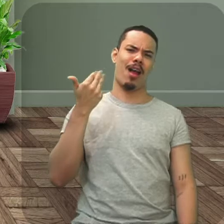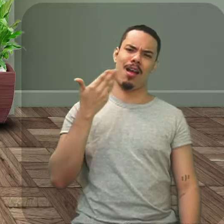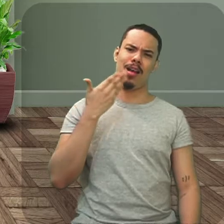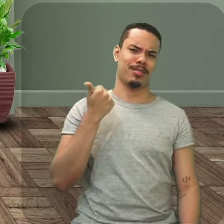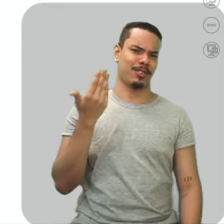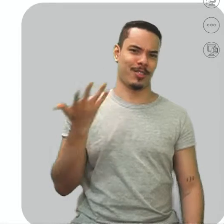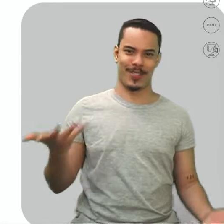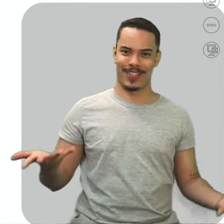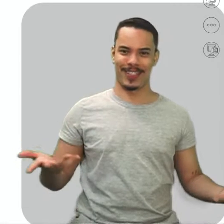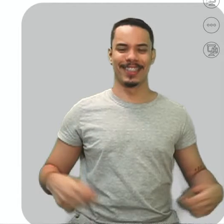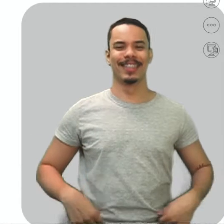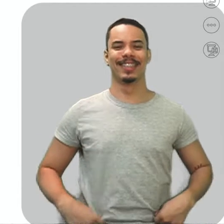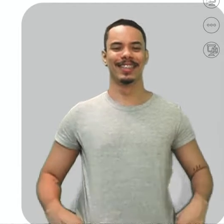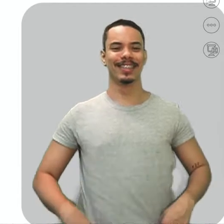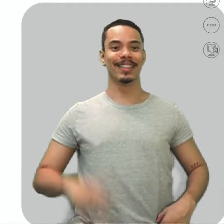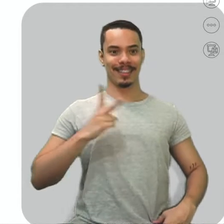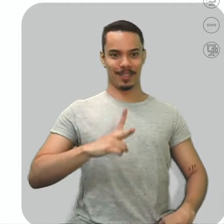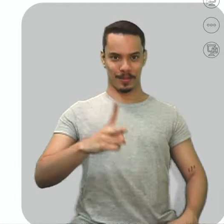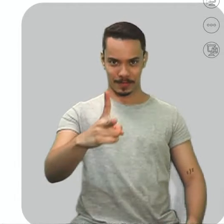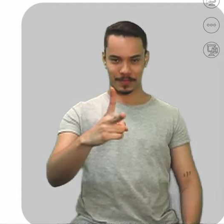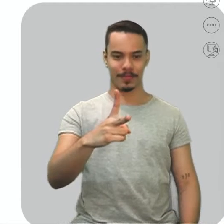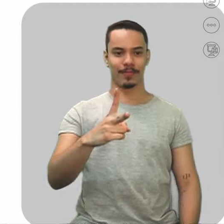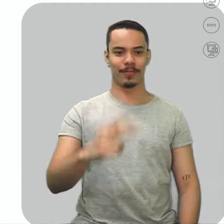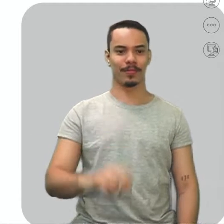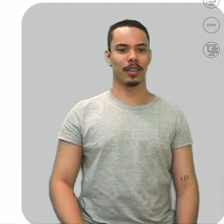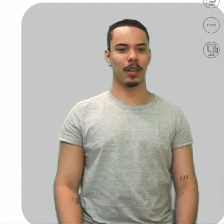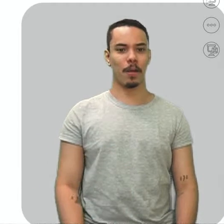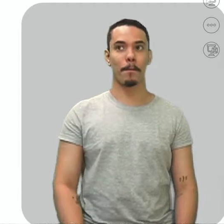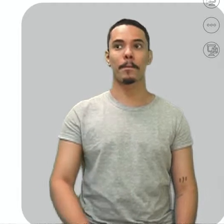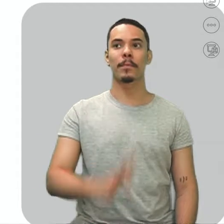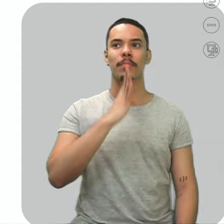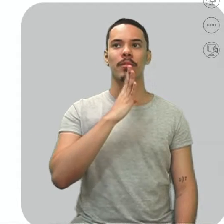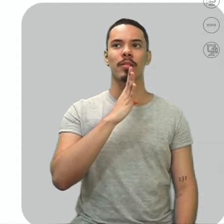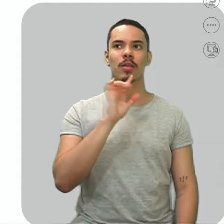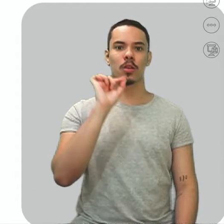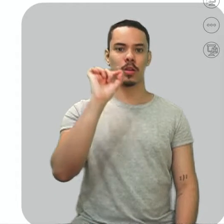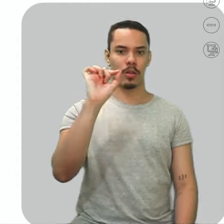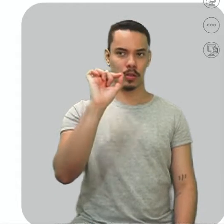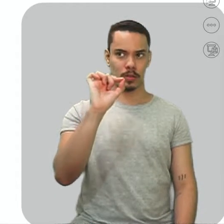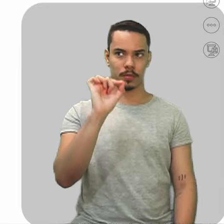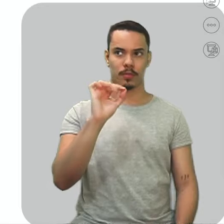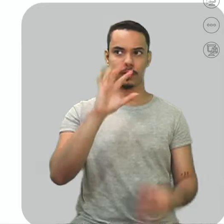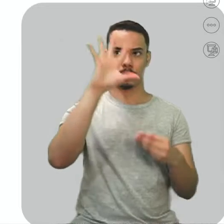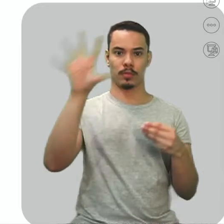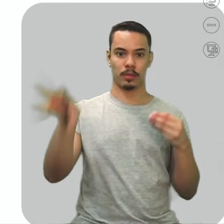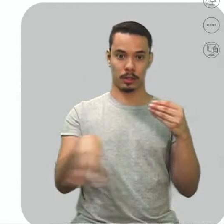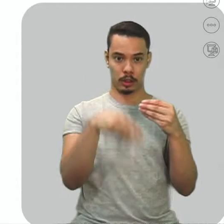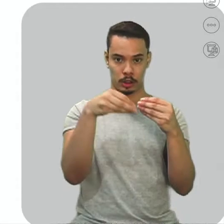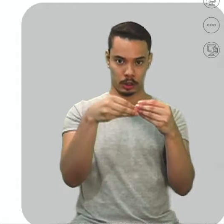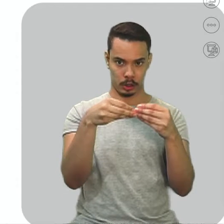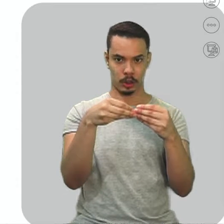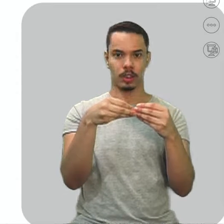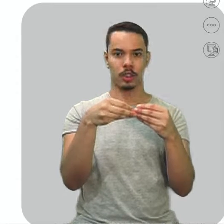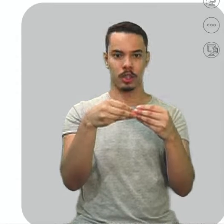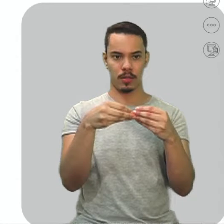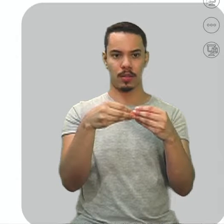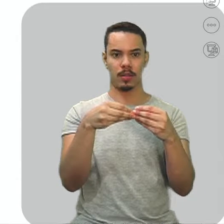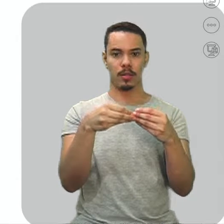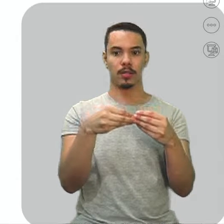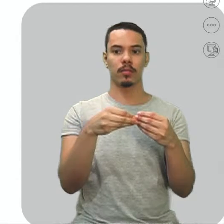vamos lá continuando aqui Amado vão conheci aditivas